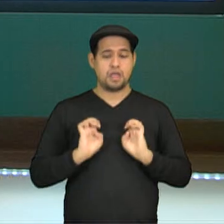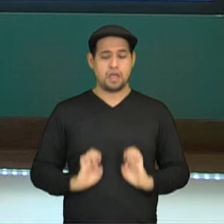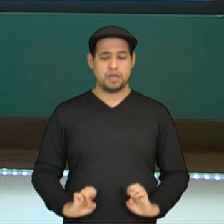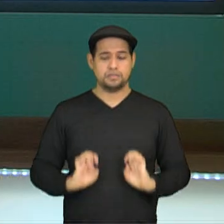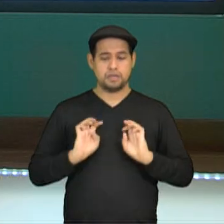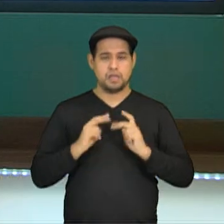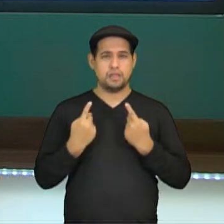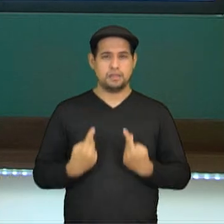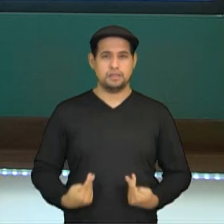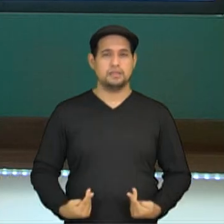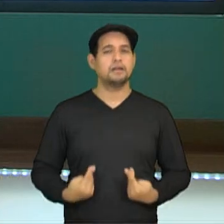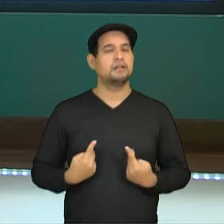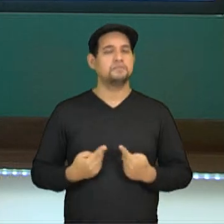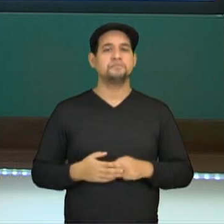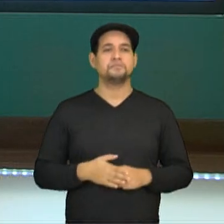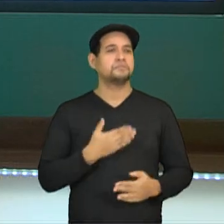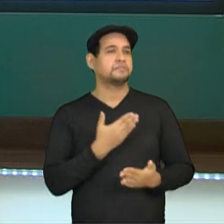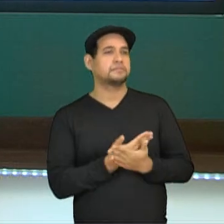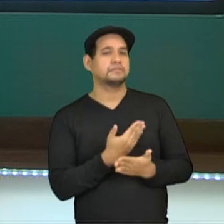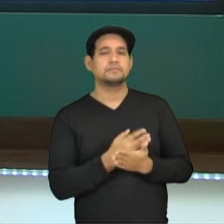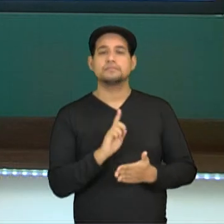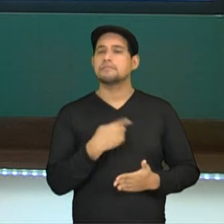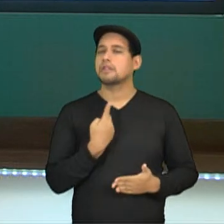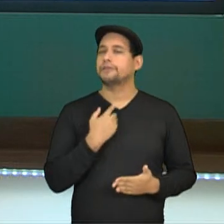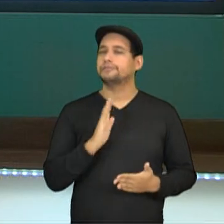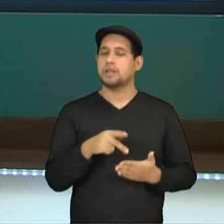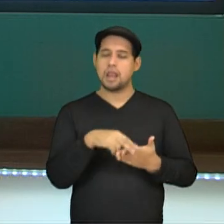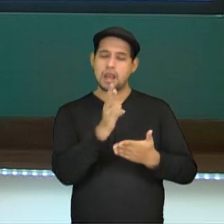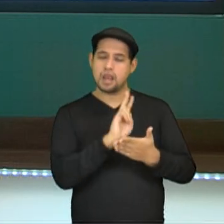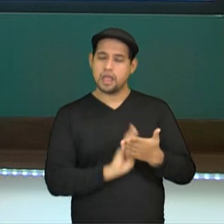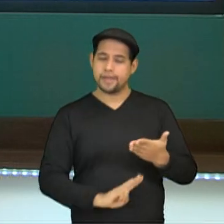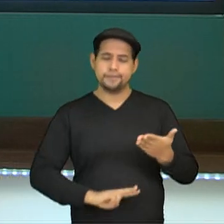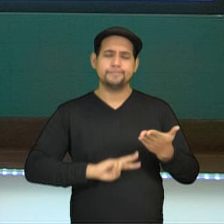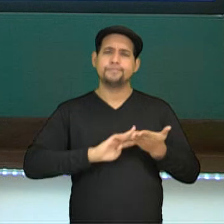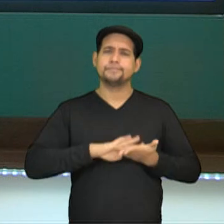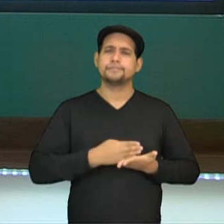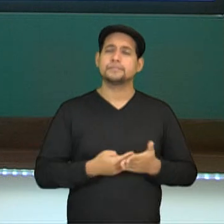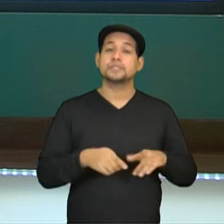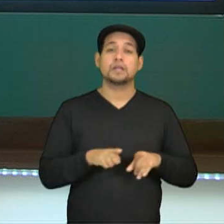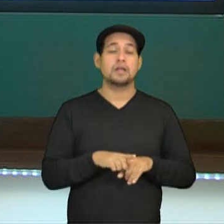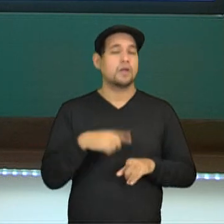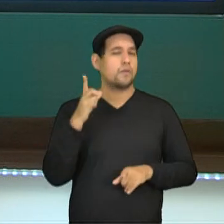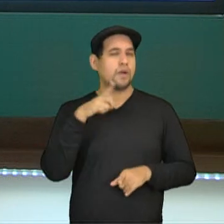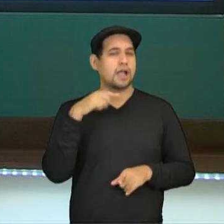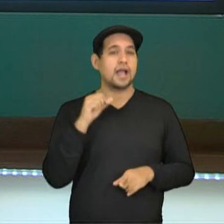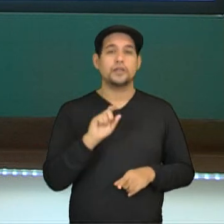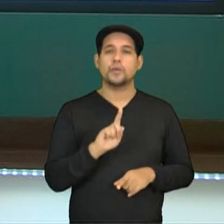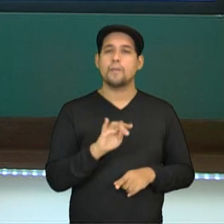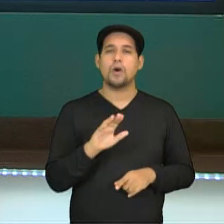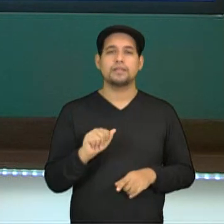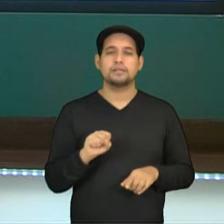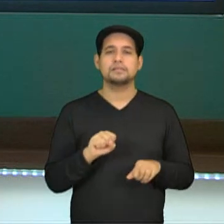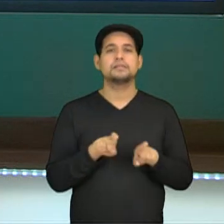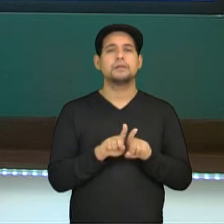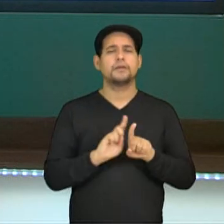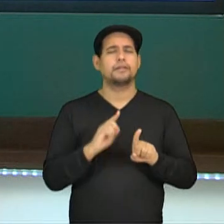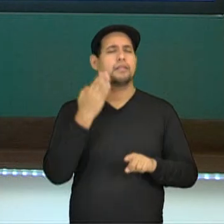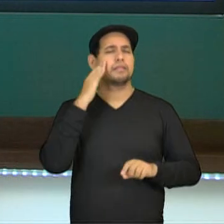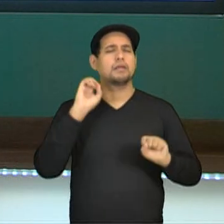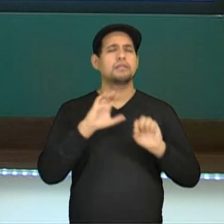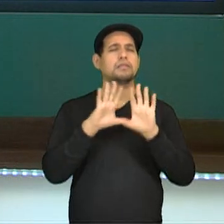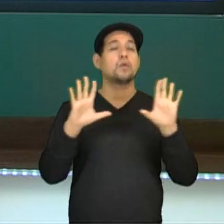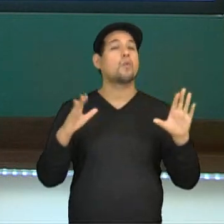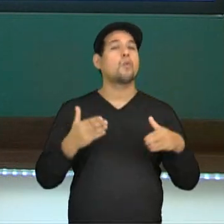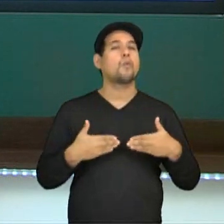humano. Então, nessa aula, nós lemos e interpretamos o conto O Gato de Botas e compreendemos quais